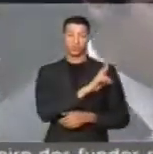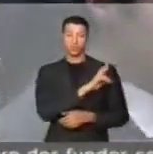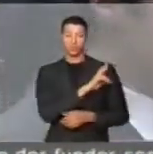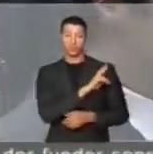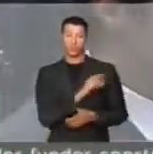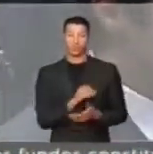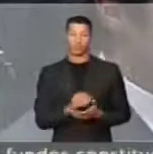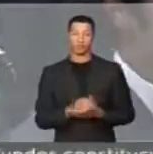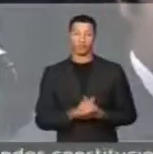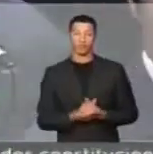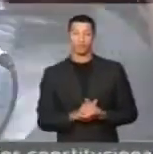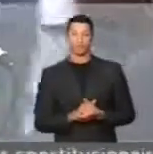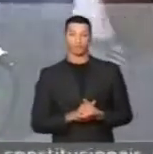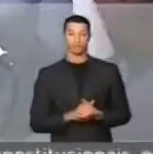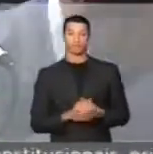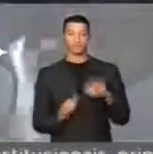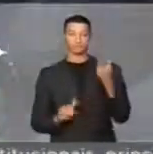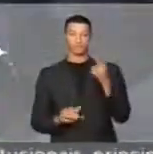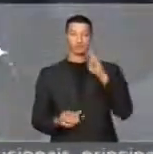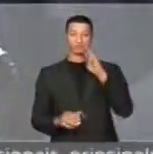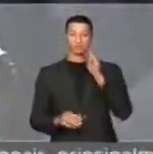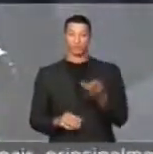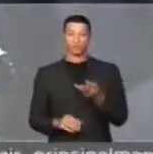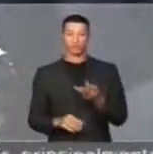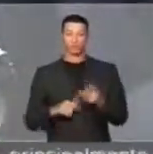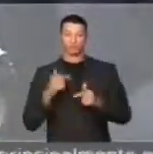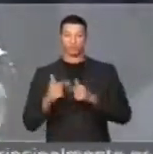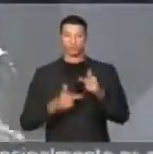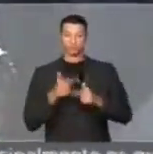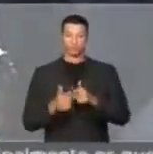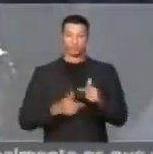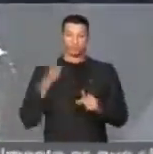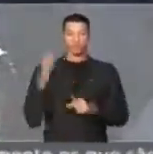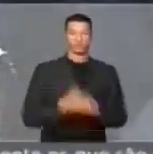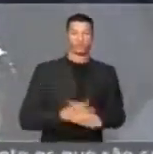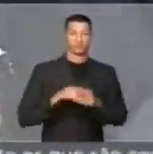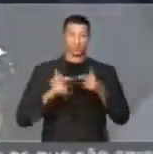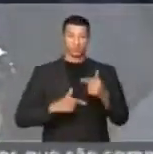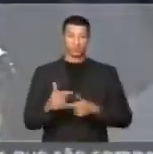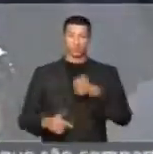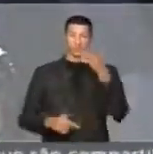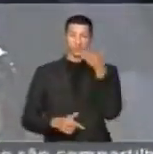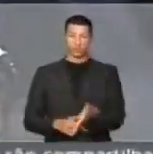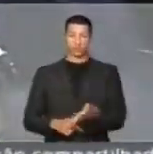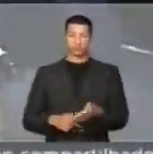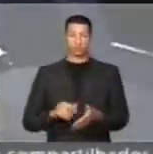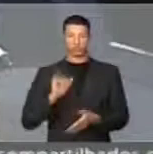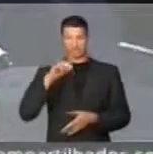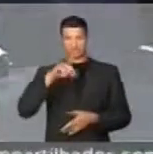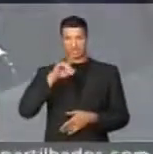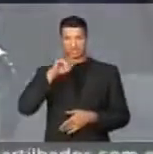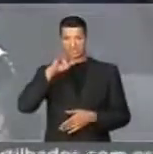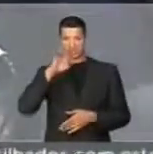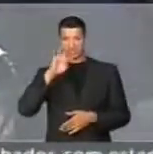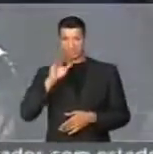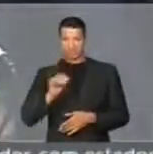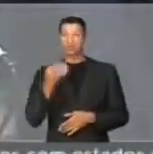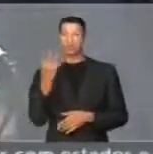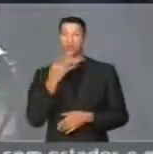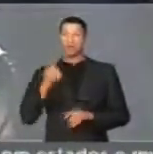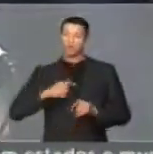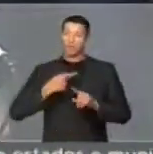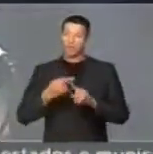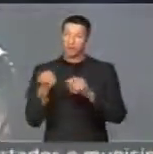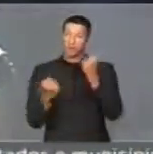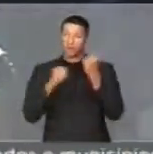por cerca de 2 milhões de trabalhos indiretos, de empregos diretos ou indiretos. E é a quarta